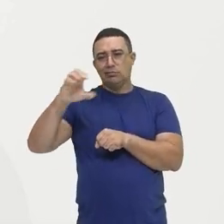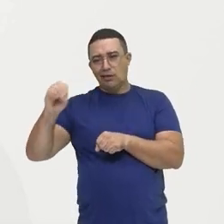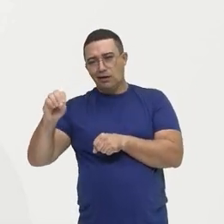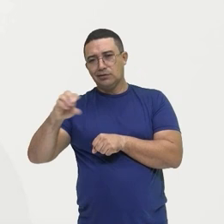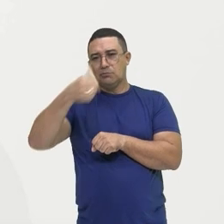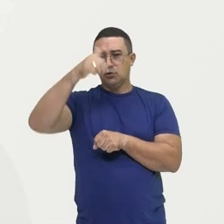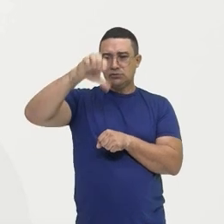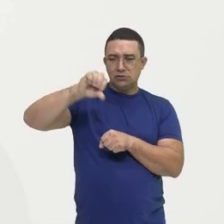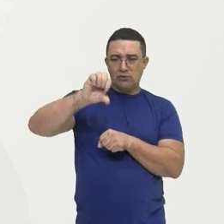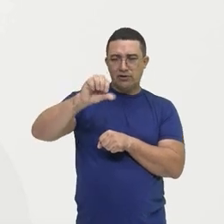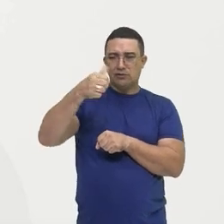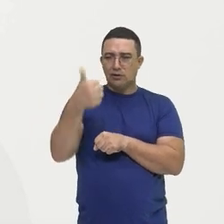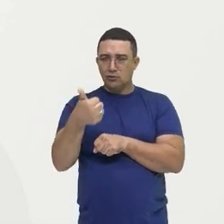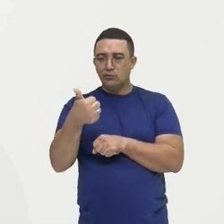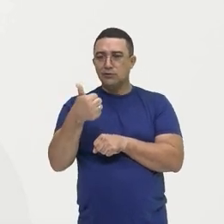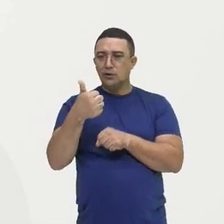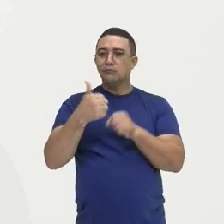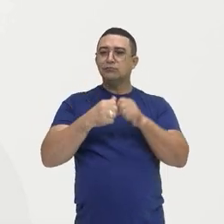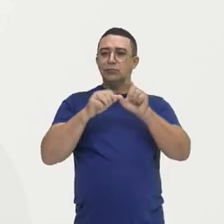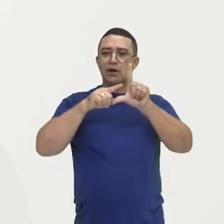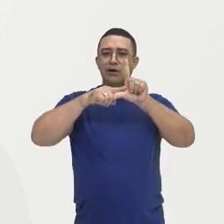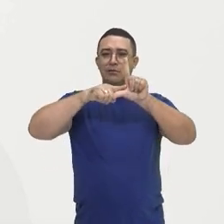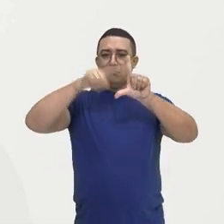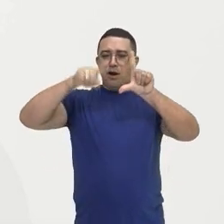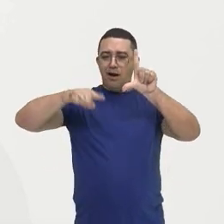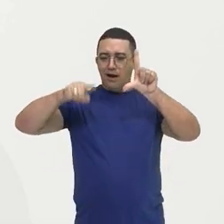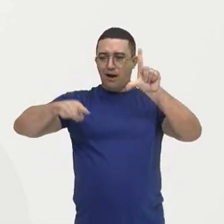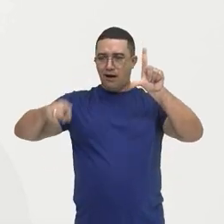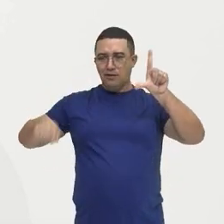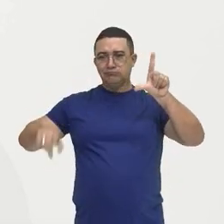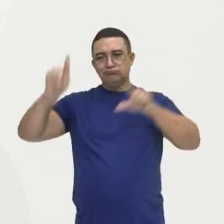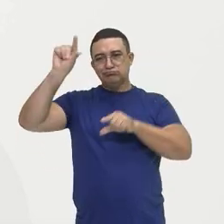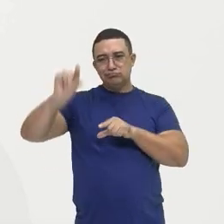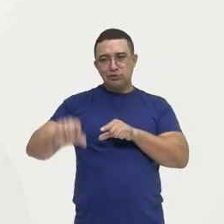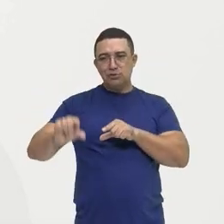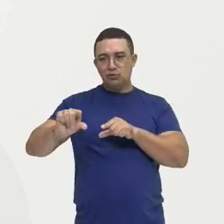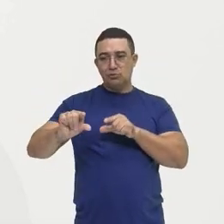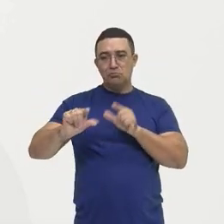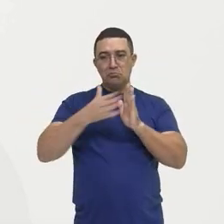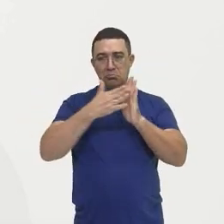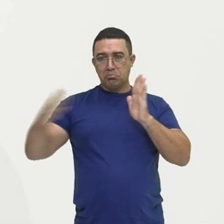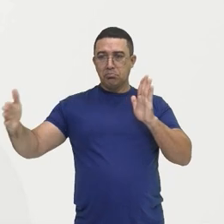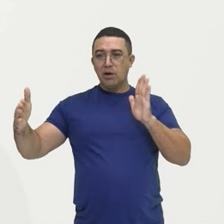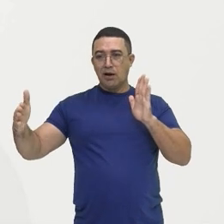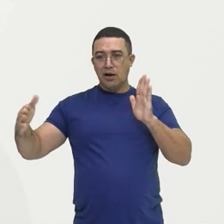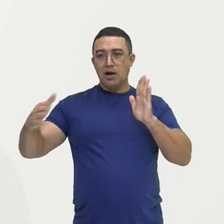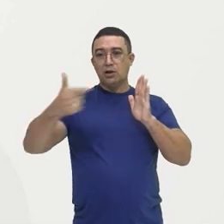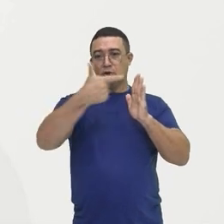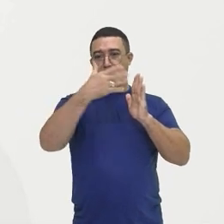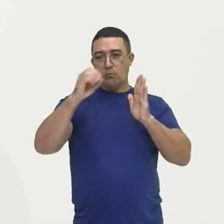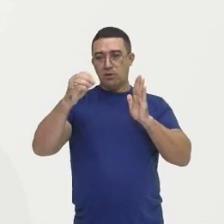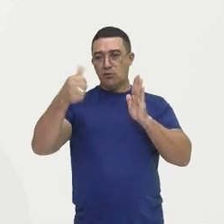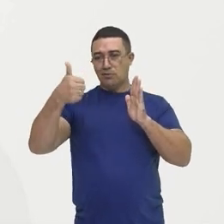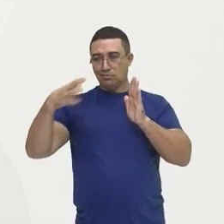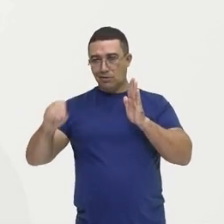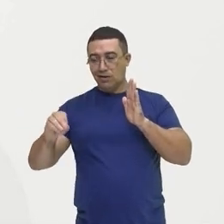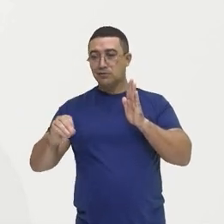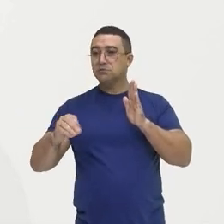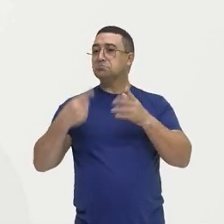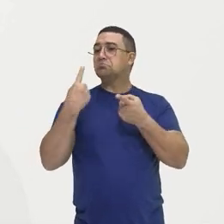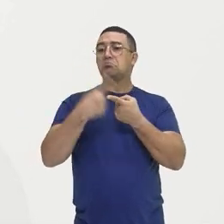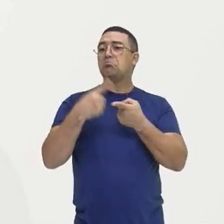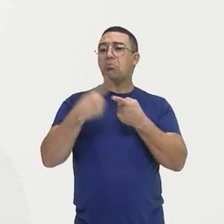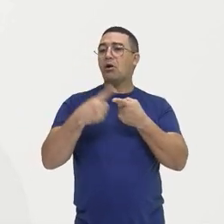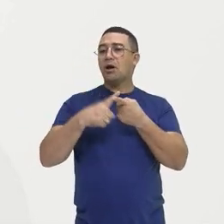1991, 96, ela foi descendo, né? Ela foi diminuindo até 2010. E isso se dá aí a diversos fatores,